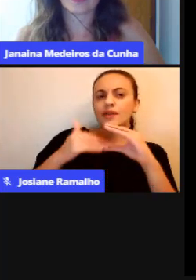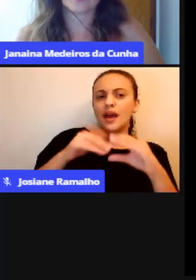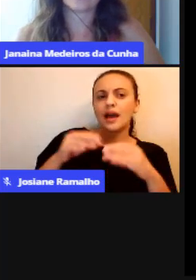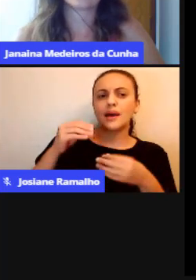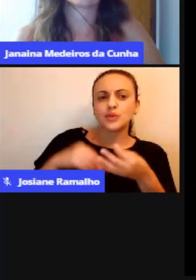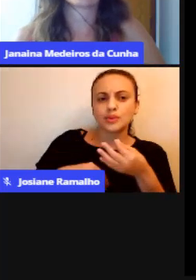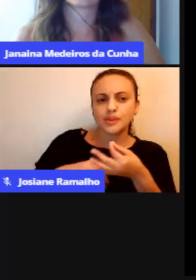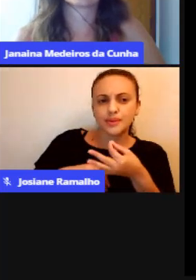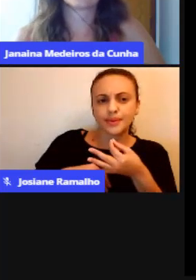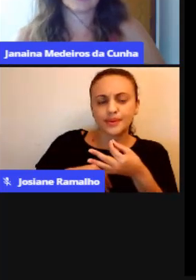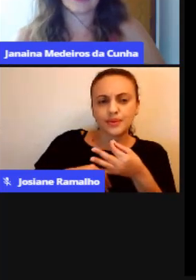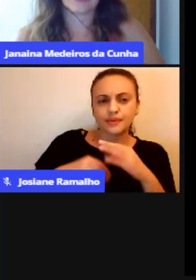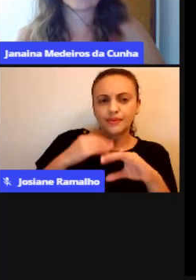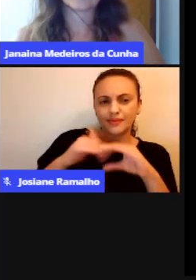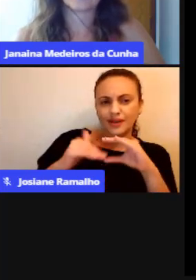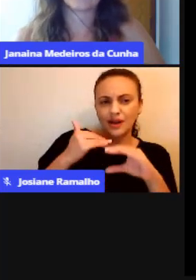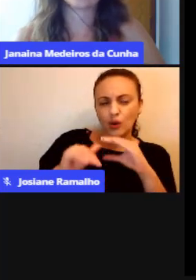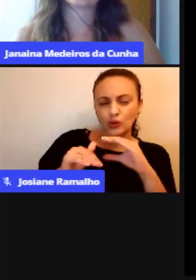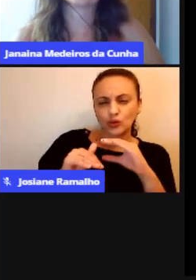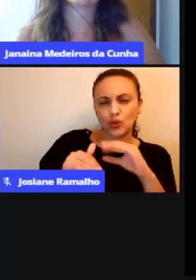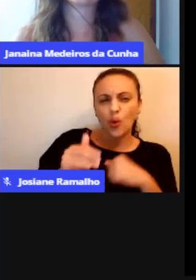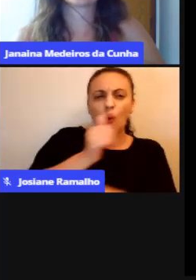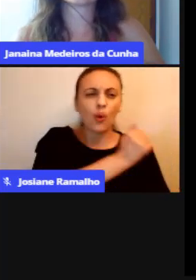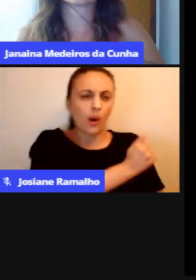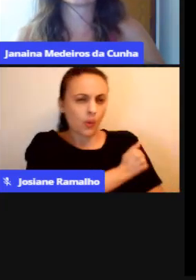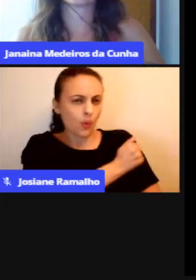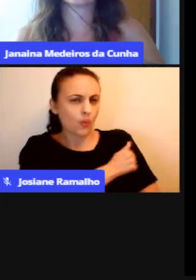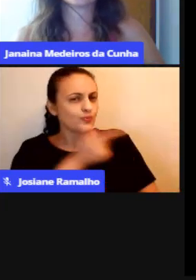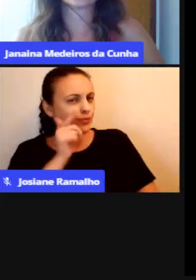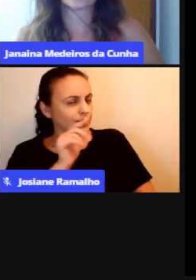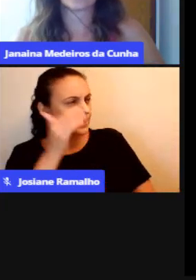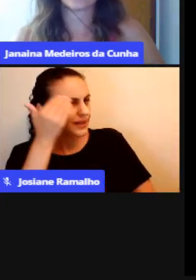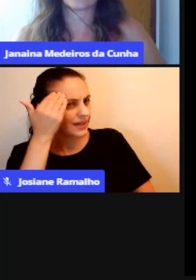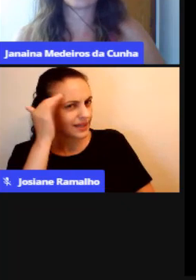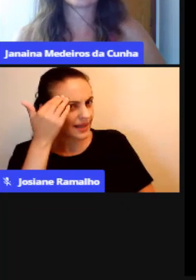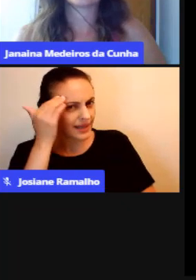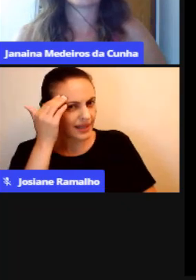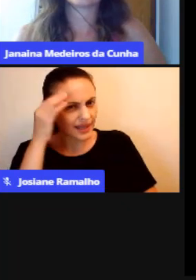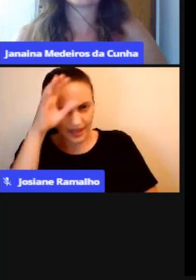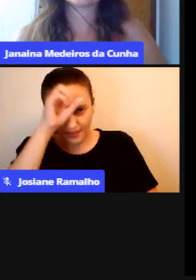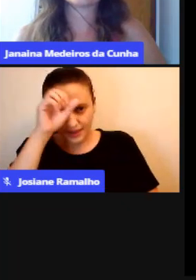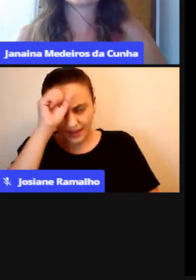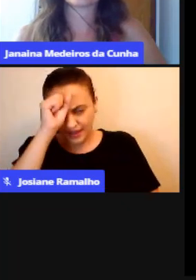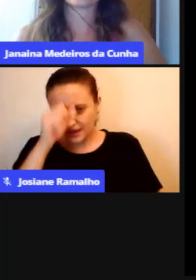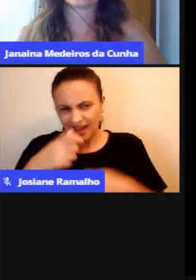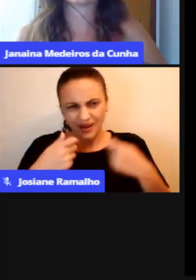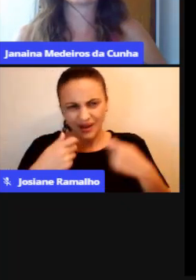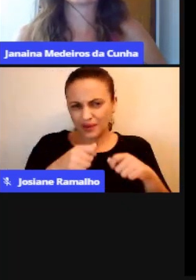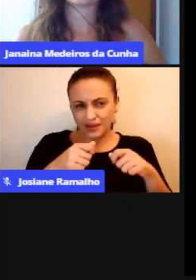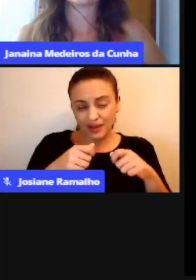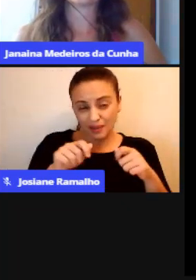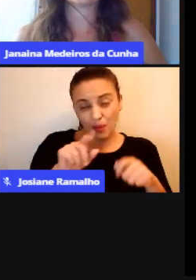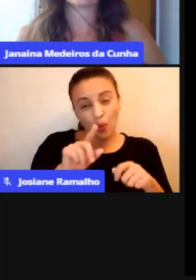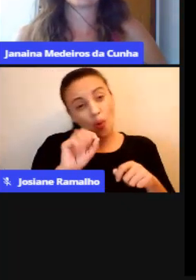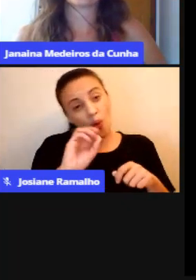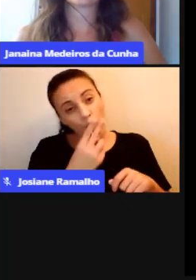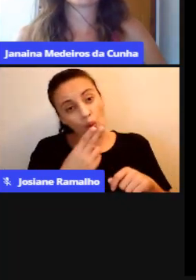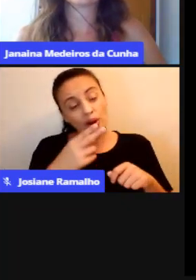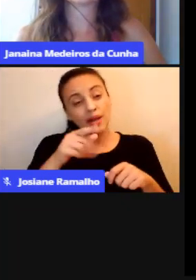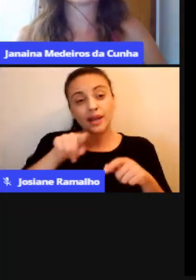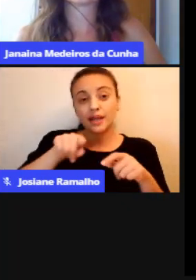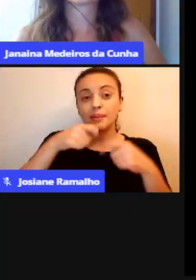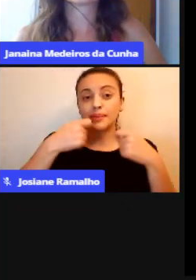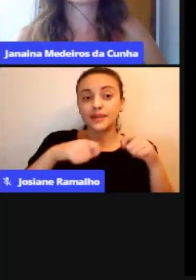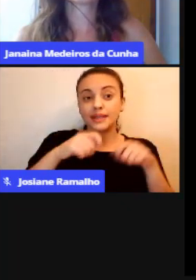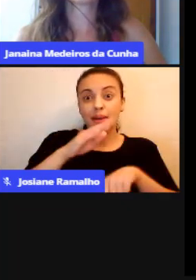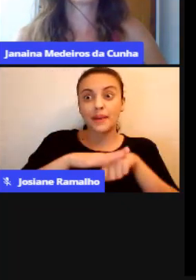vai conseguir assimilar? Ele não precisa mais do visual, ele precisa mais de